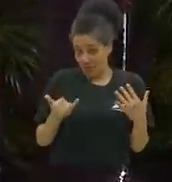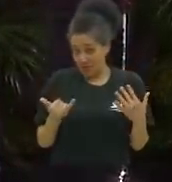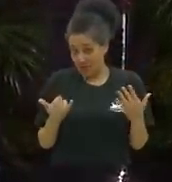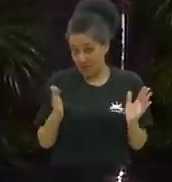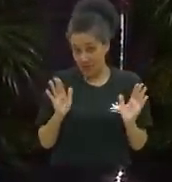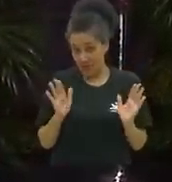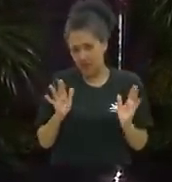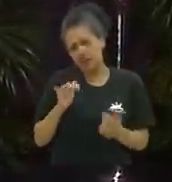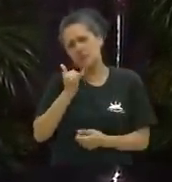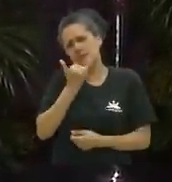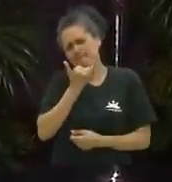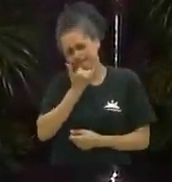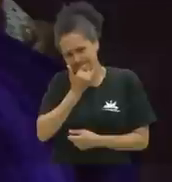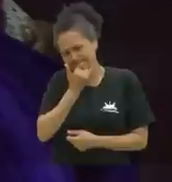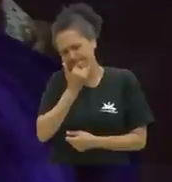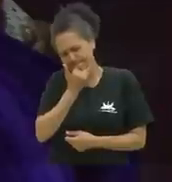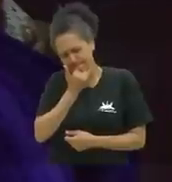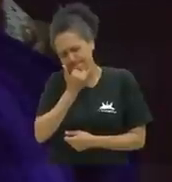Perdão, Jesus.